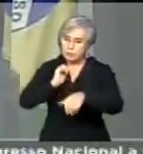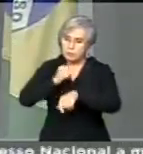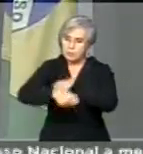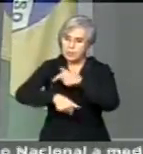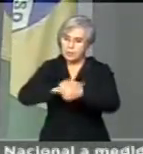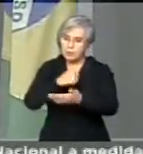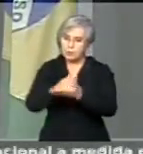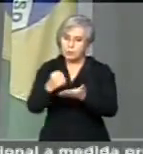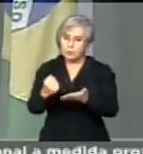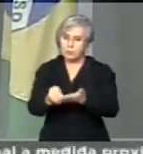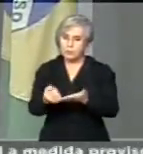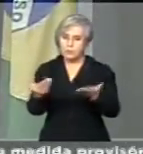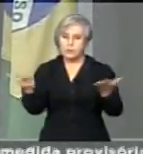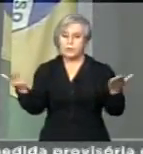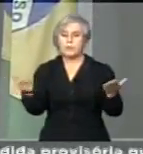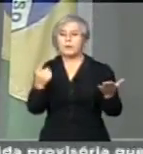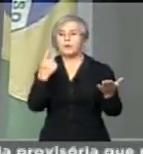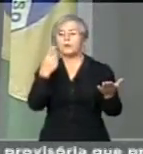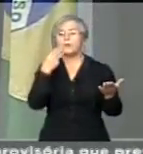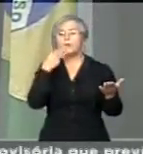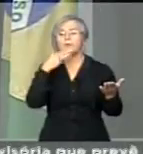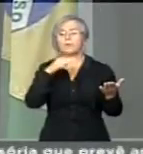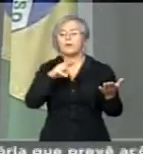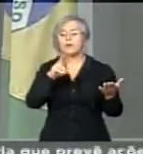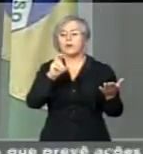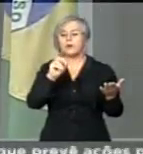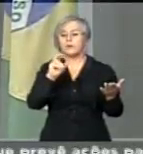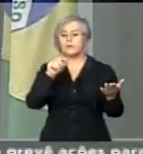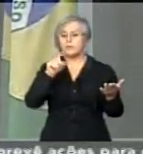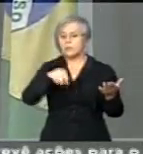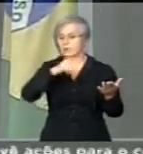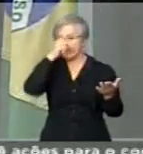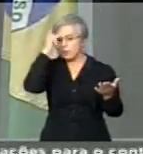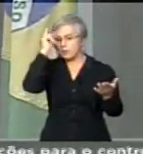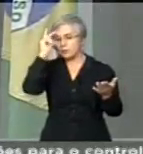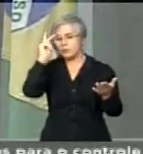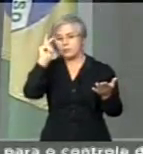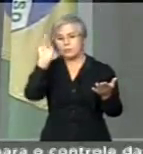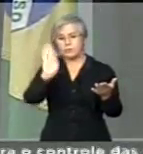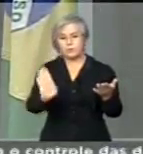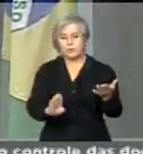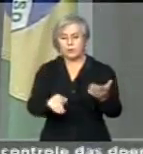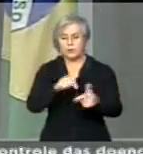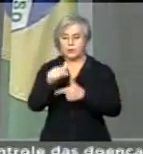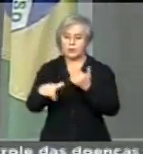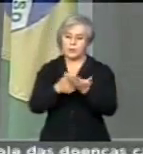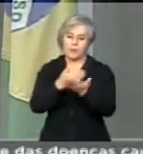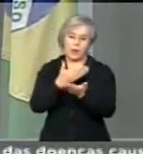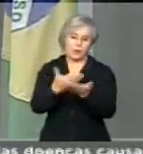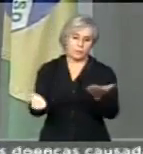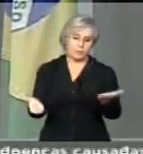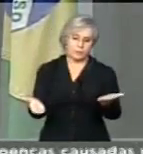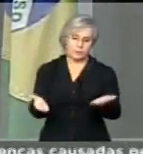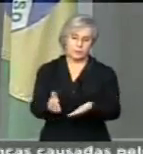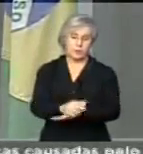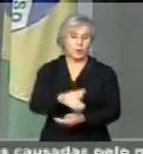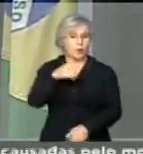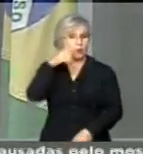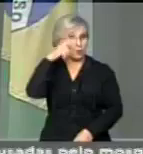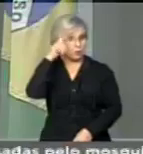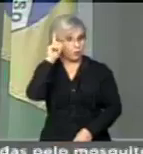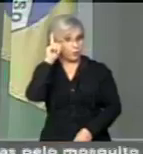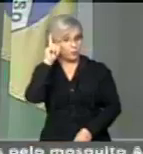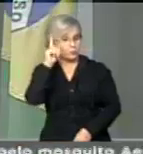vimos? 1,5 milhão de brasileiros desempregados. E ontem, o que